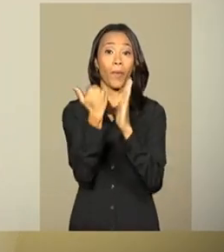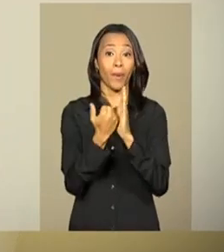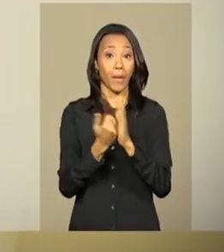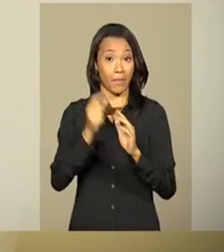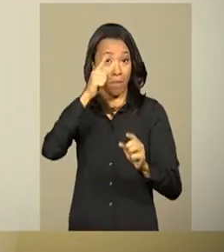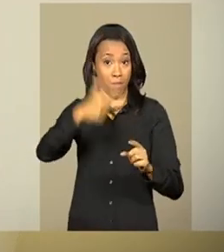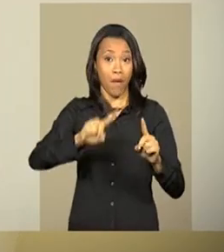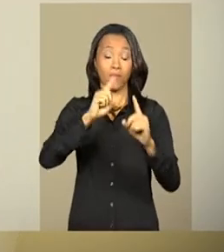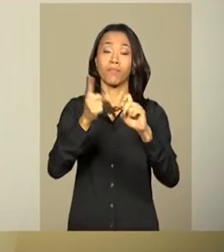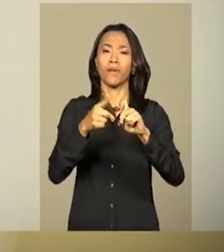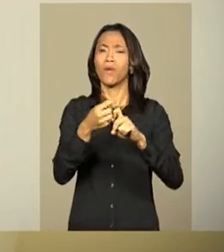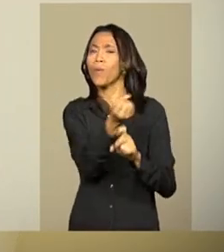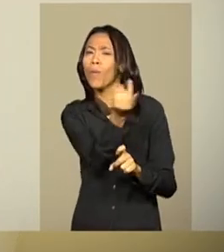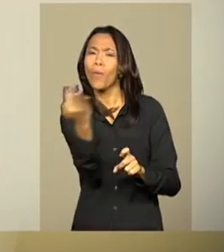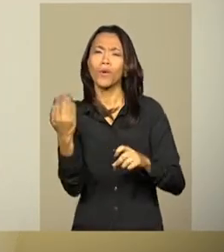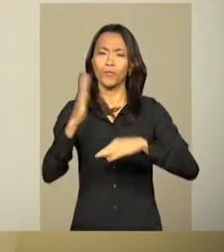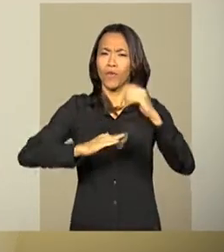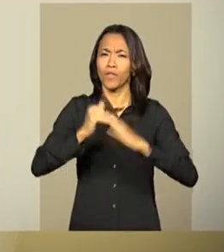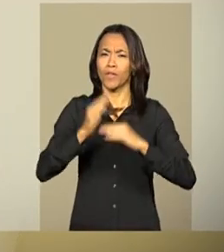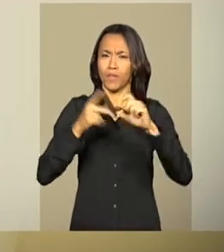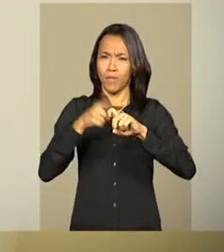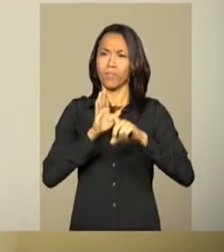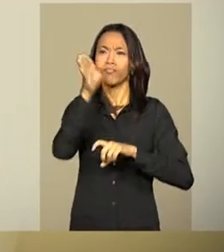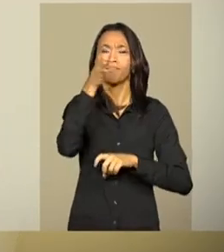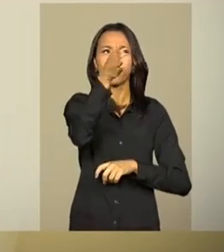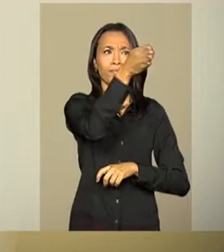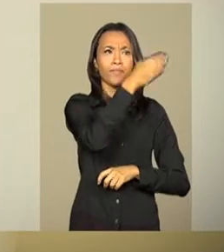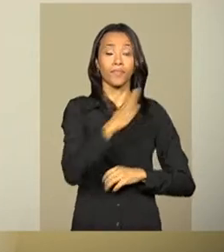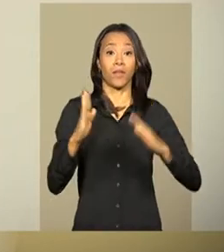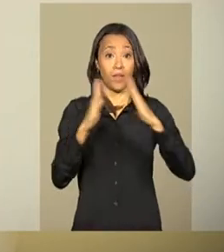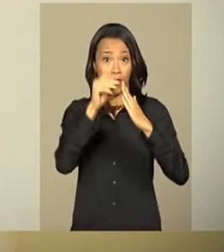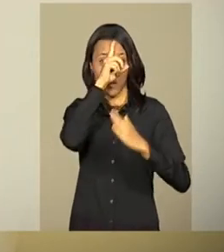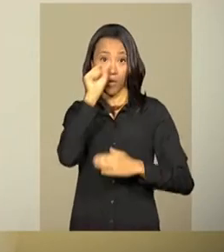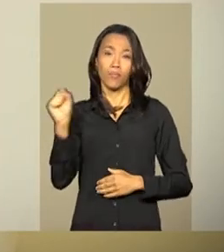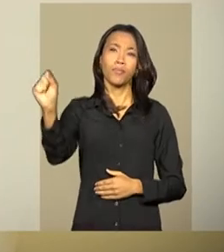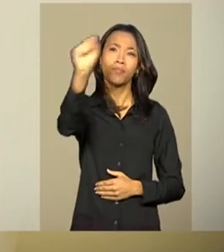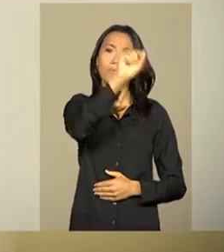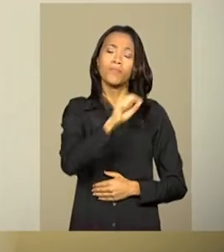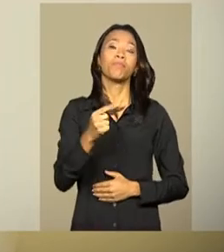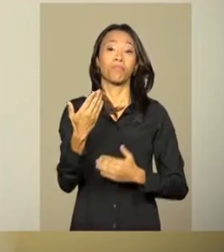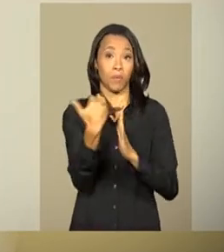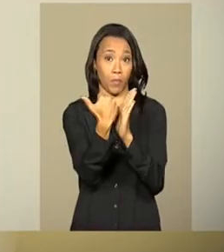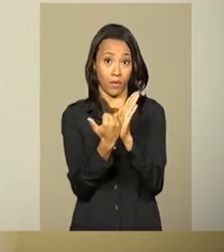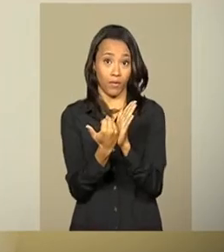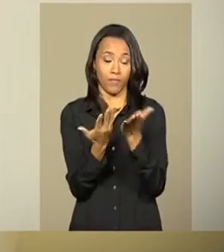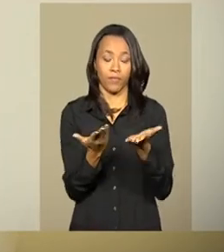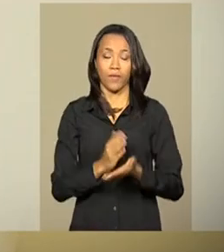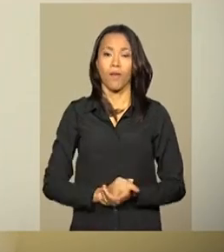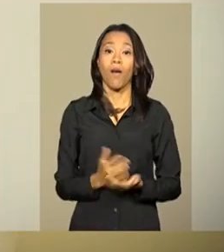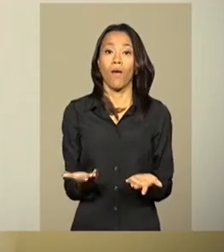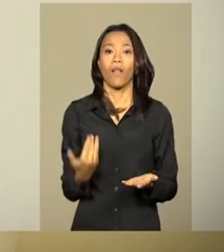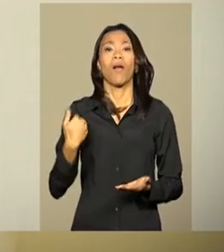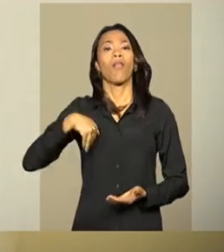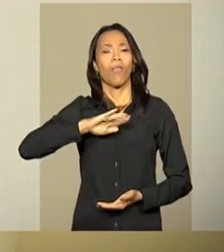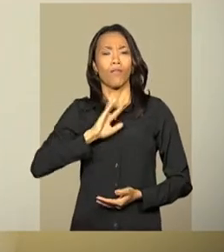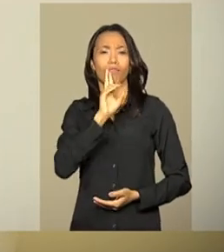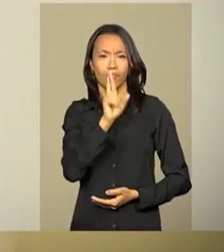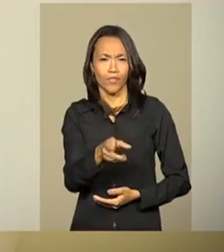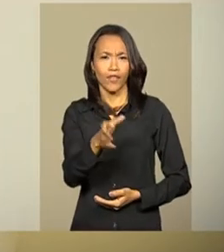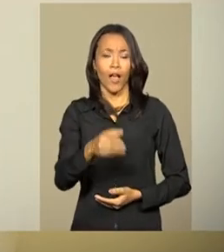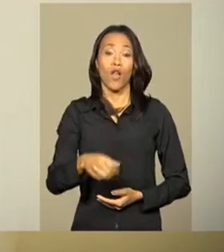quantos profissionais já estão atendendo a população nos postos de saúde pelo programa Mais Médicos olha Luciano nós já